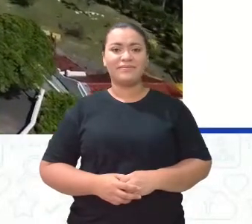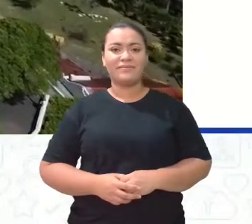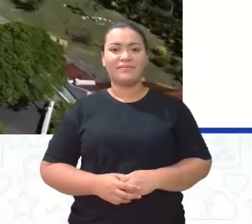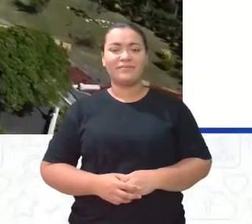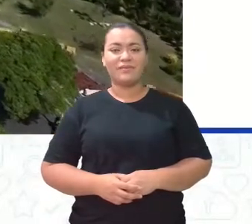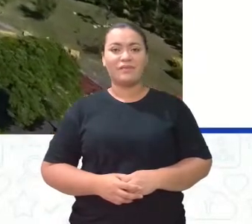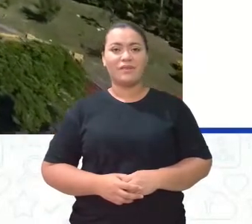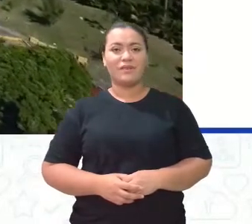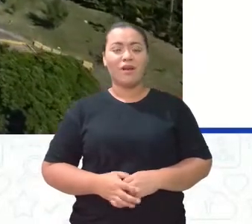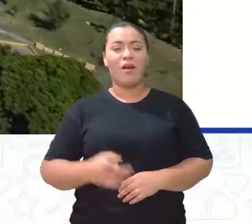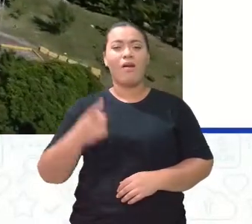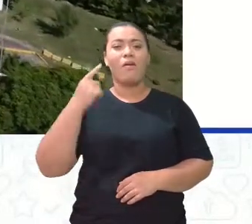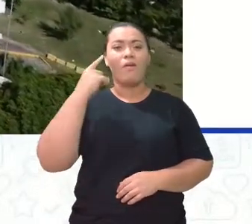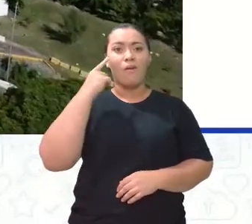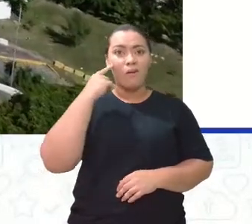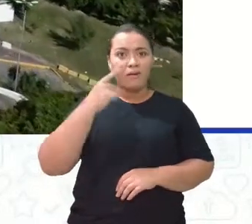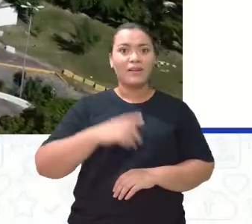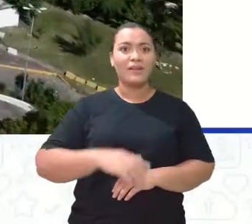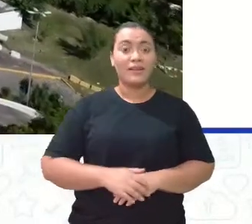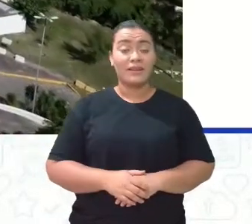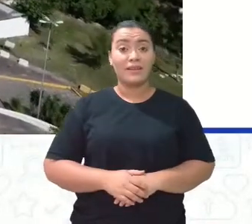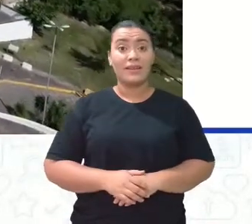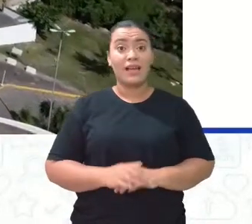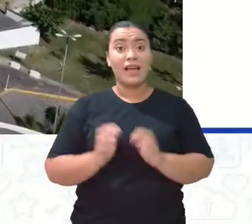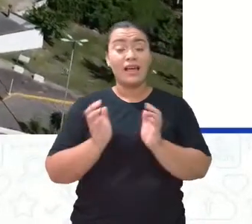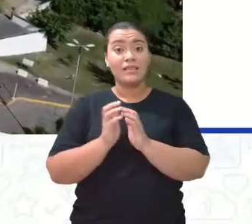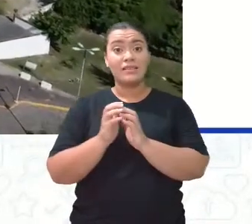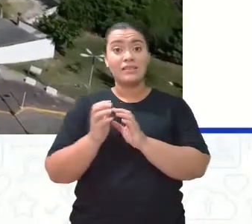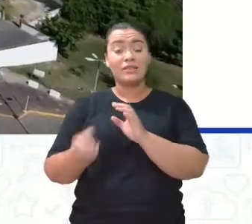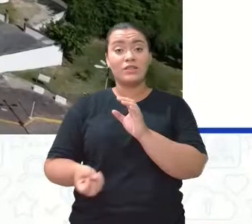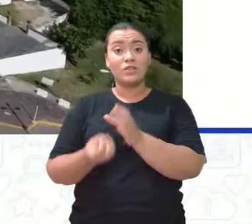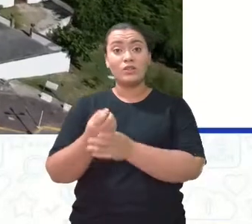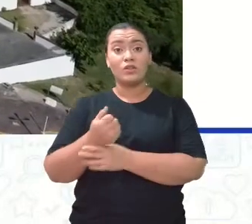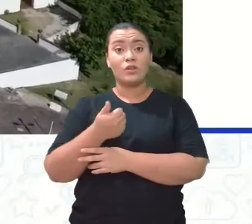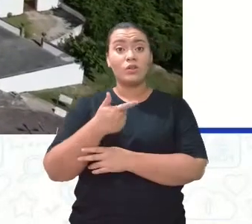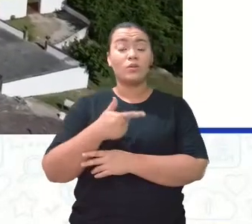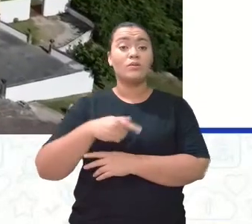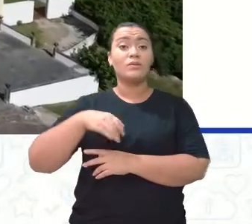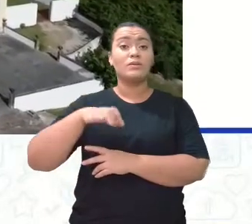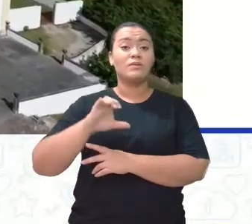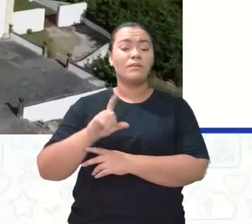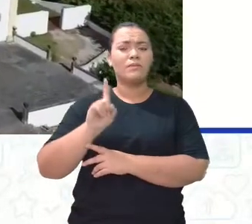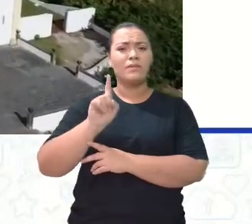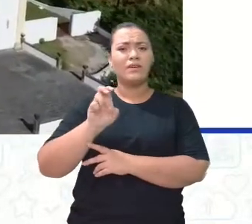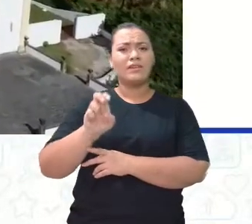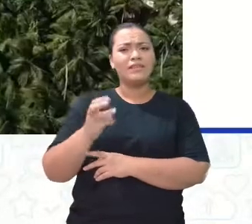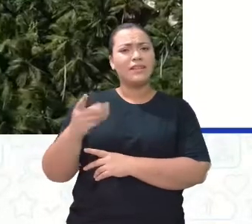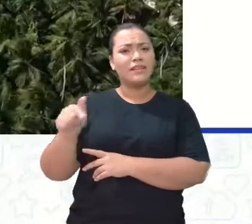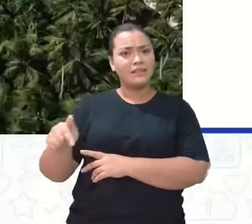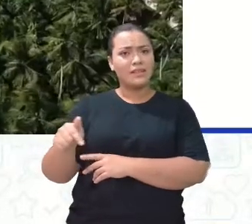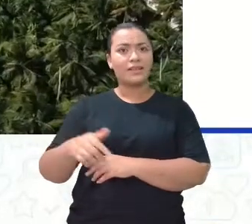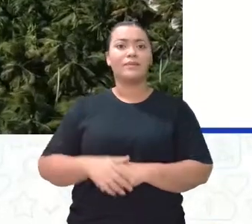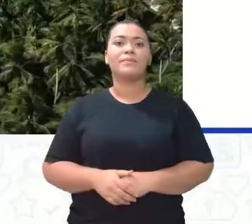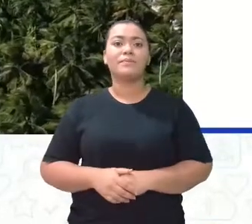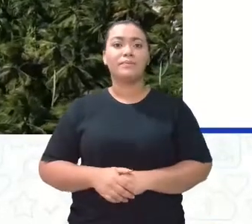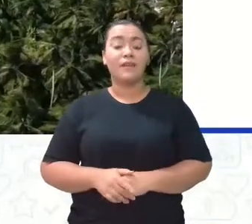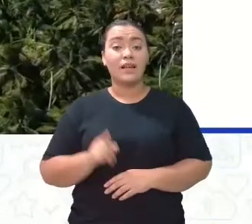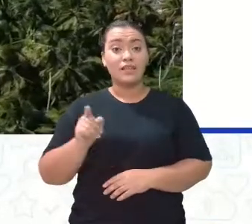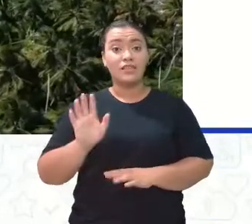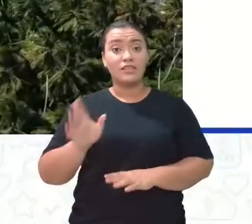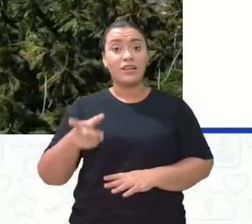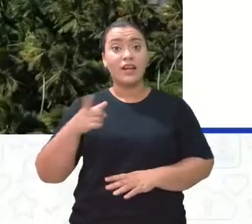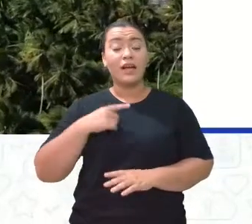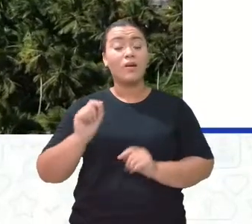Olha só, gente. Recife foi fundada em 12 de março de 1537. Ela vai estar